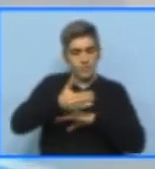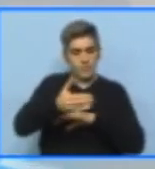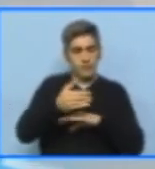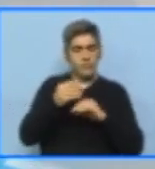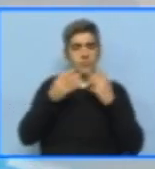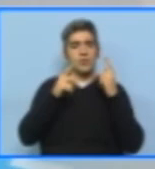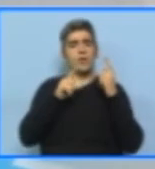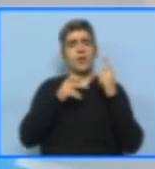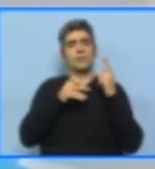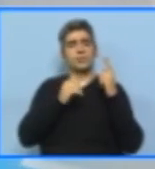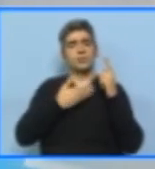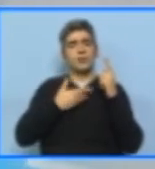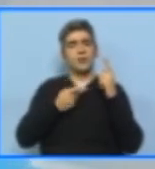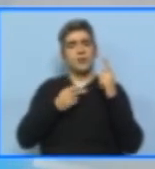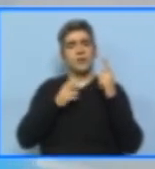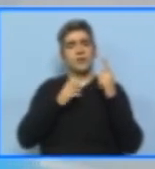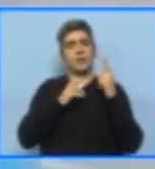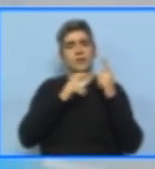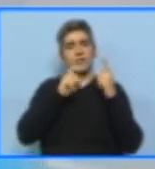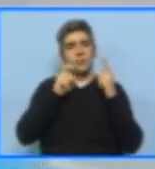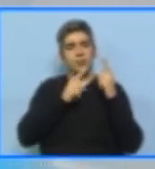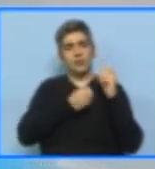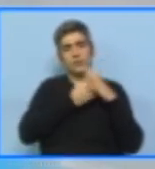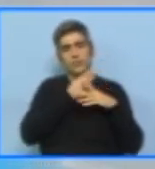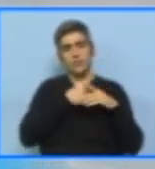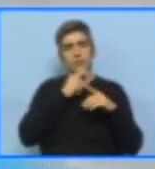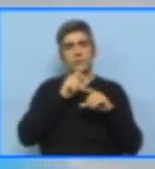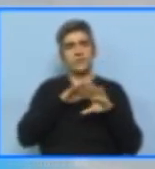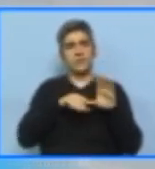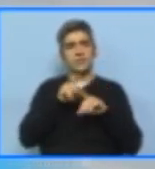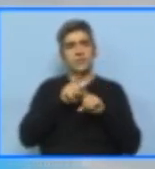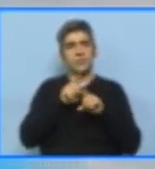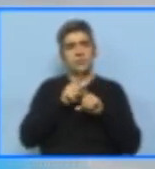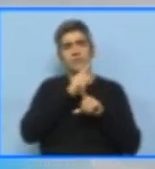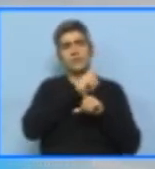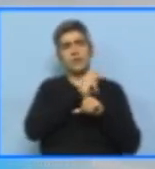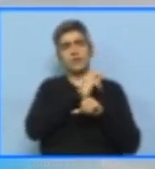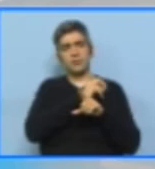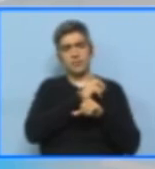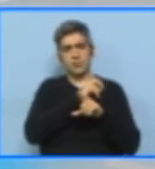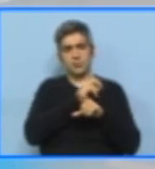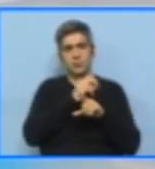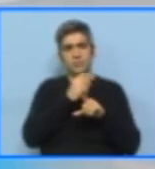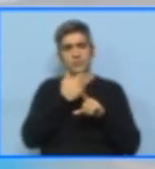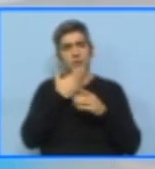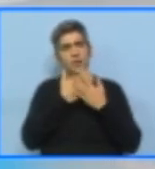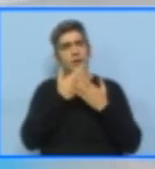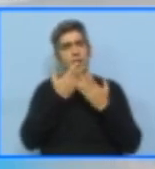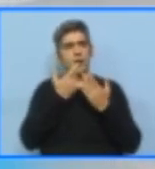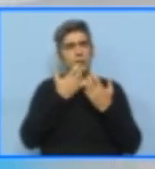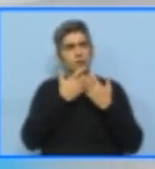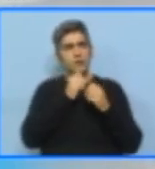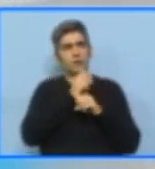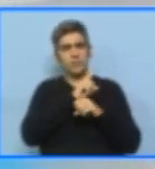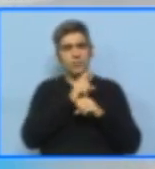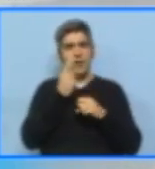Lopes da Cruz inovou, mas eu não posso fazer o mesmo que ele fazia nos anos 30, senão estou a pôr em causa o trabalho dele. Isto às vezes